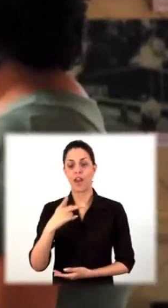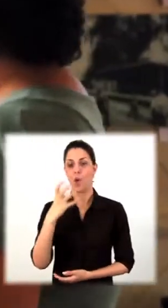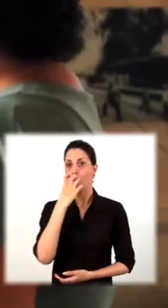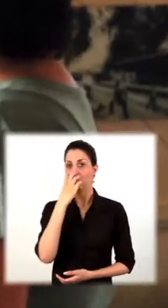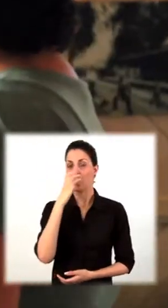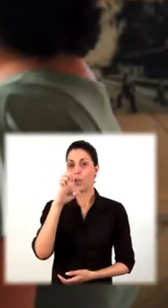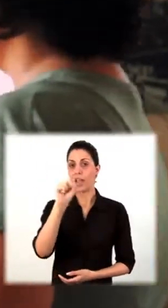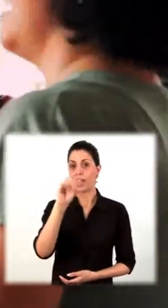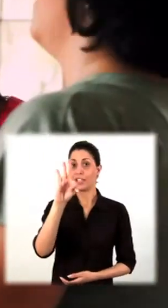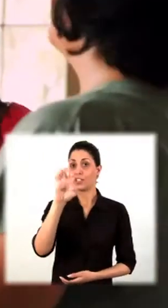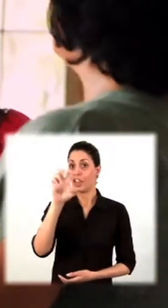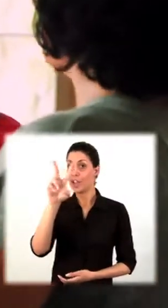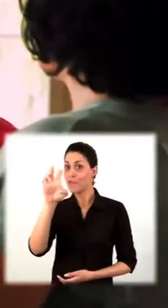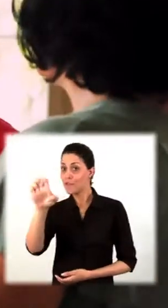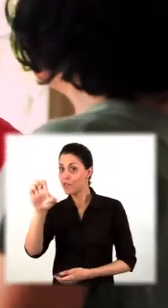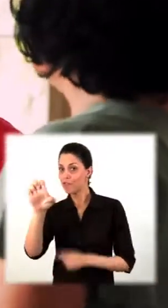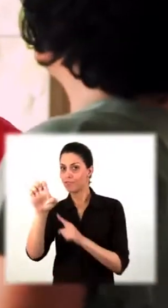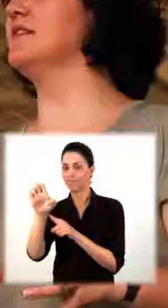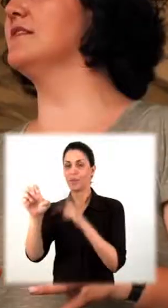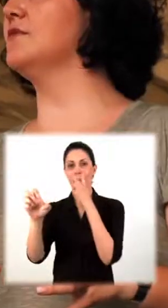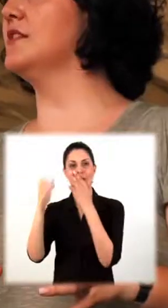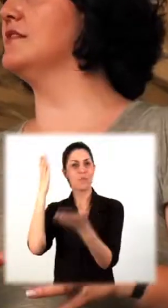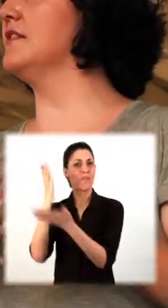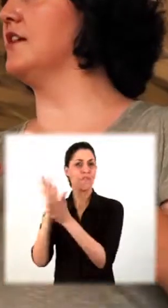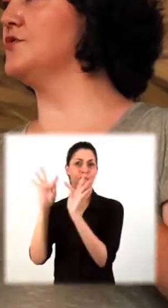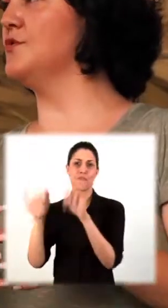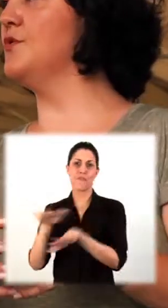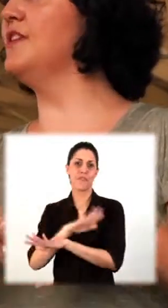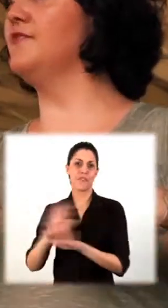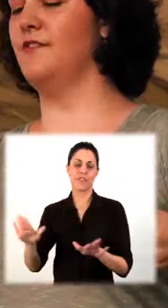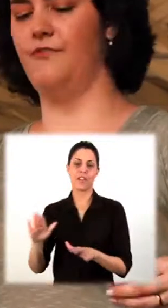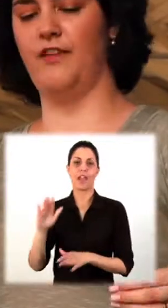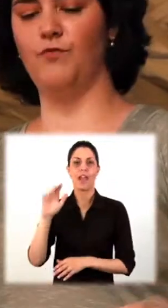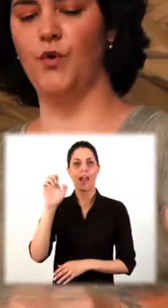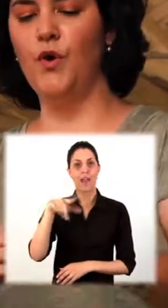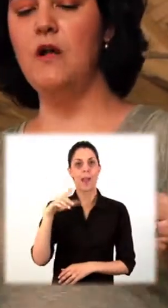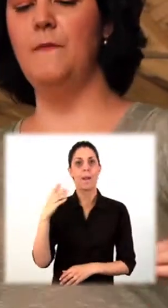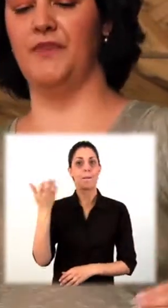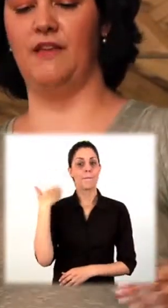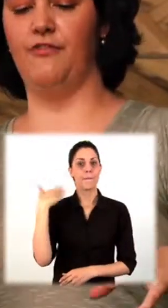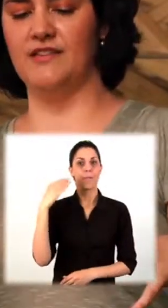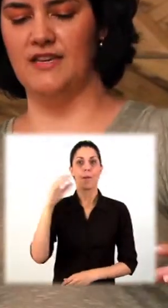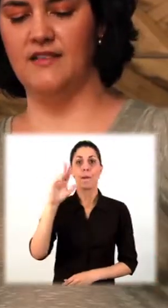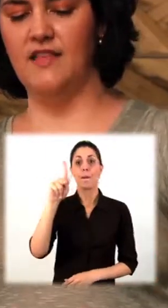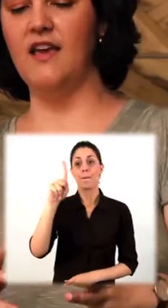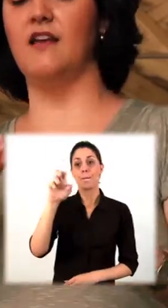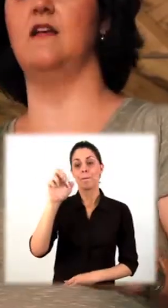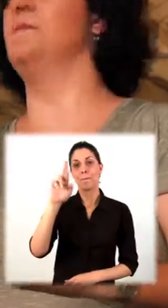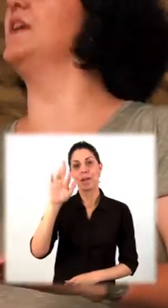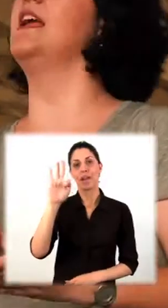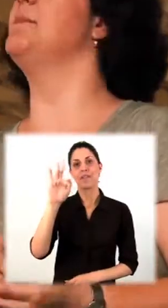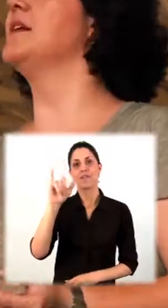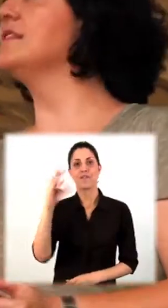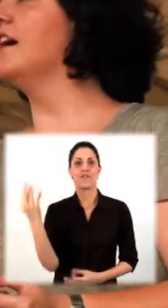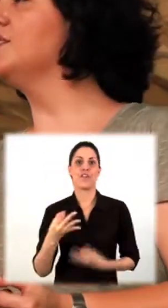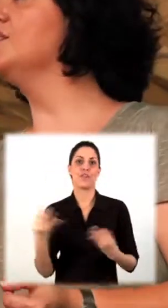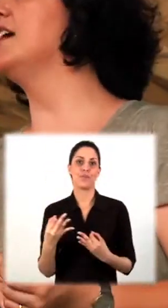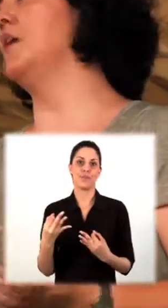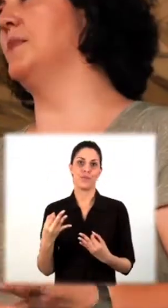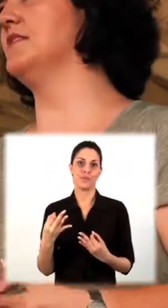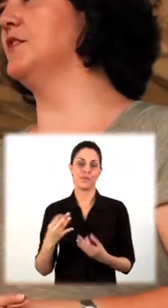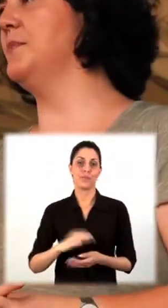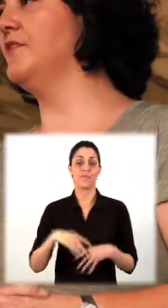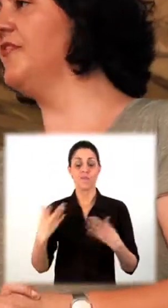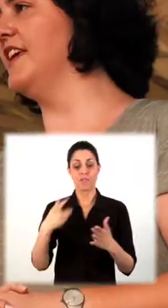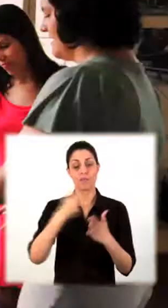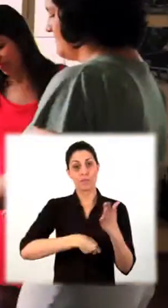cachorro esteve, eu marcaria uma ação desse cachorro que se findou, que foi certeira naquele passado. E aí é